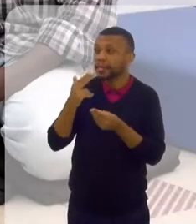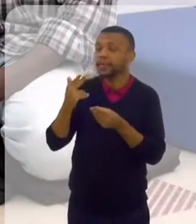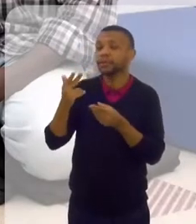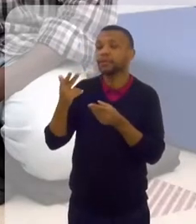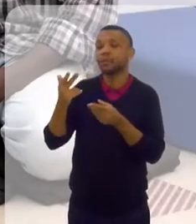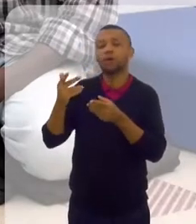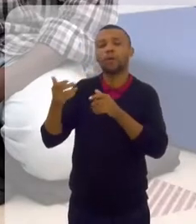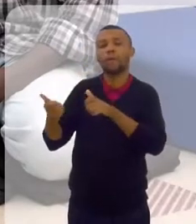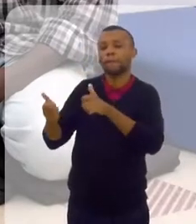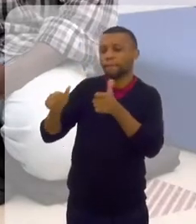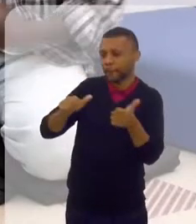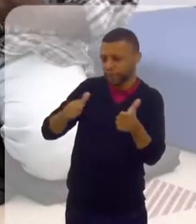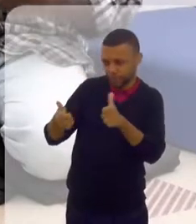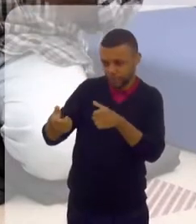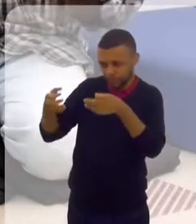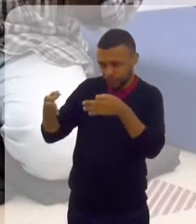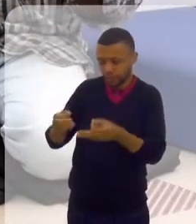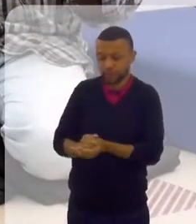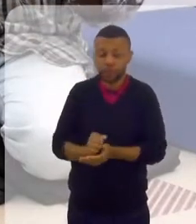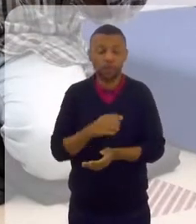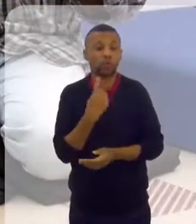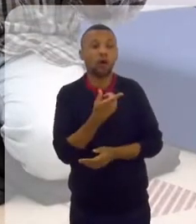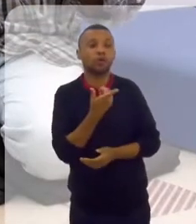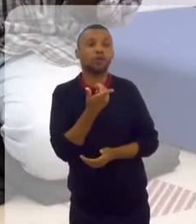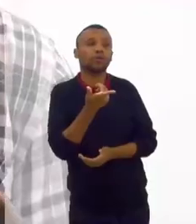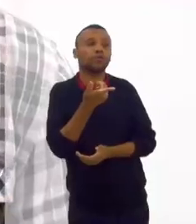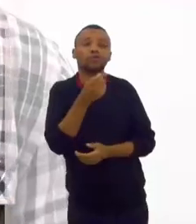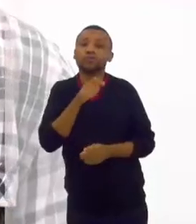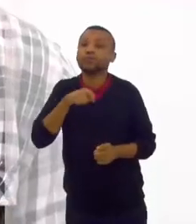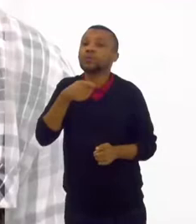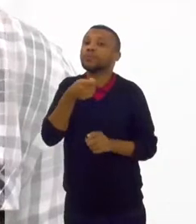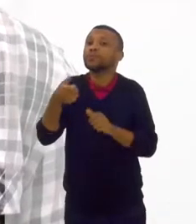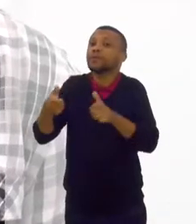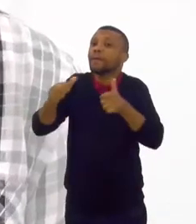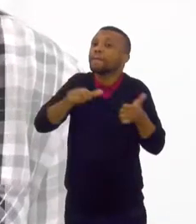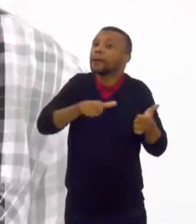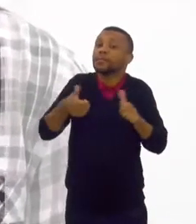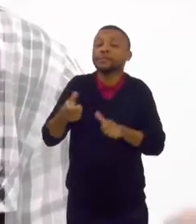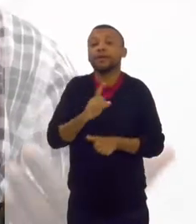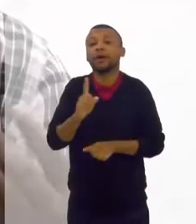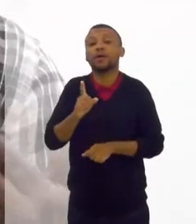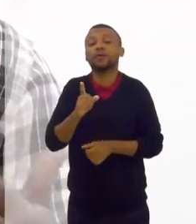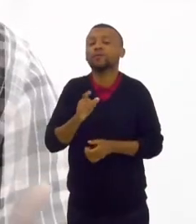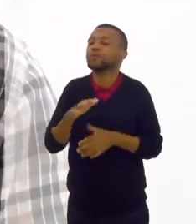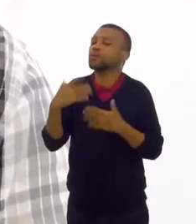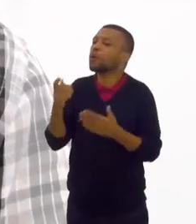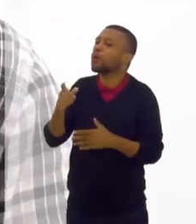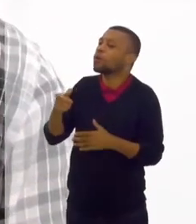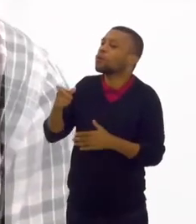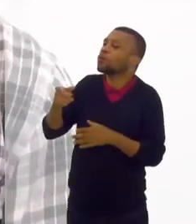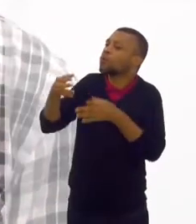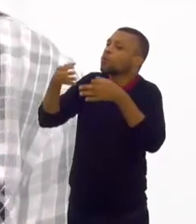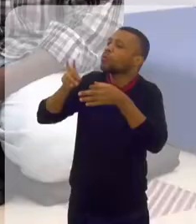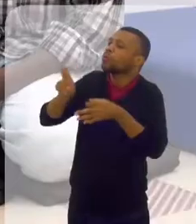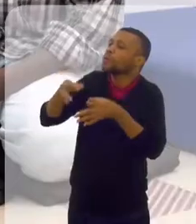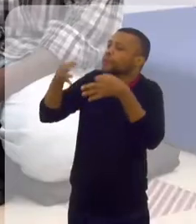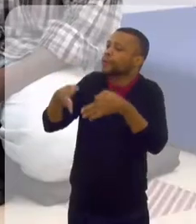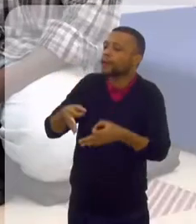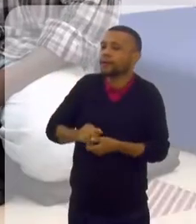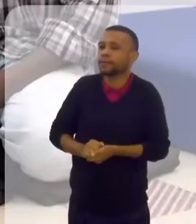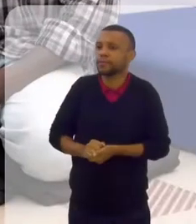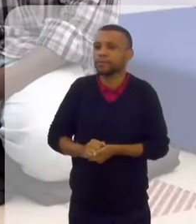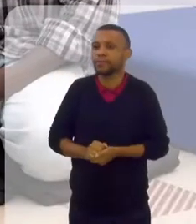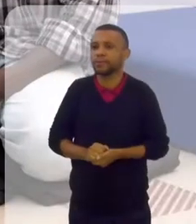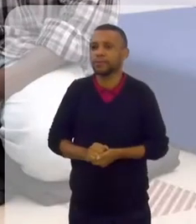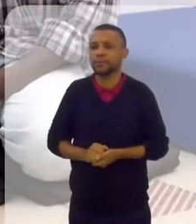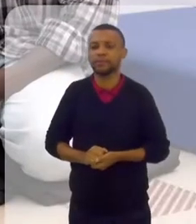um batismo. Bom, a gente não fala o batismo. Sim. É só para acolher a criança. Qual é o nome isso. que se dá? A